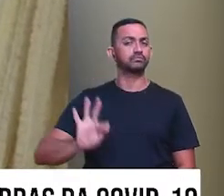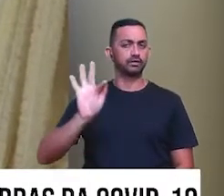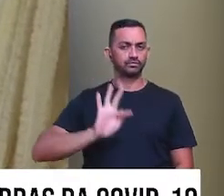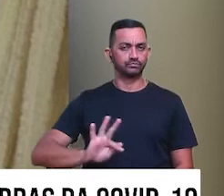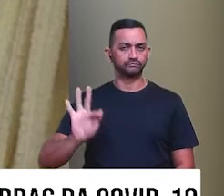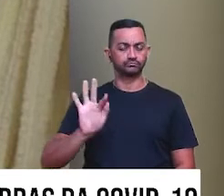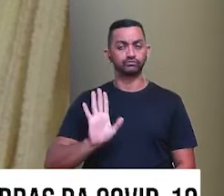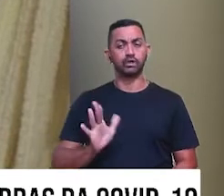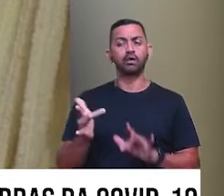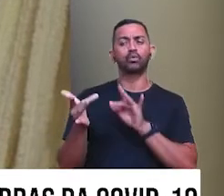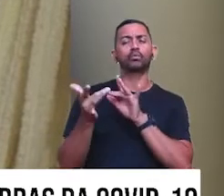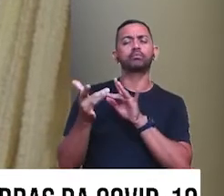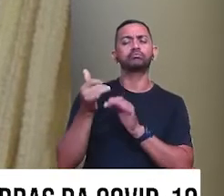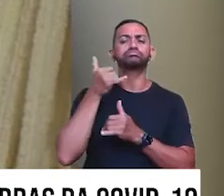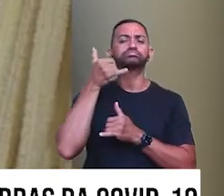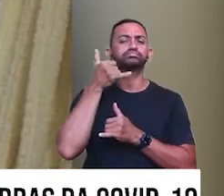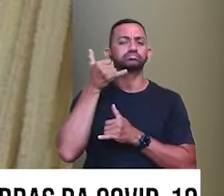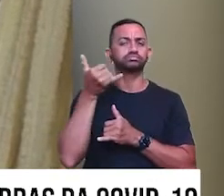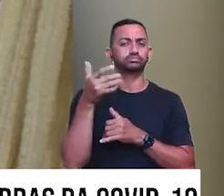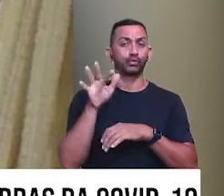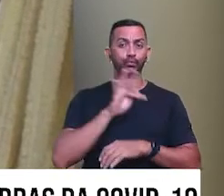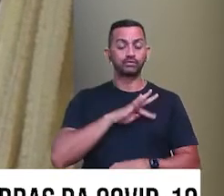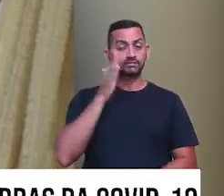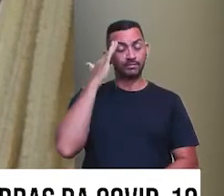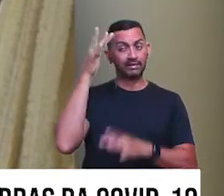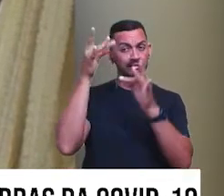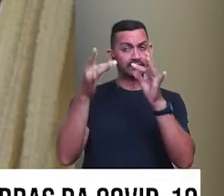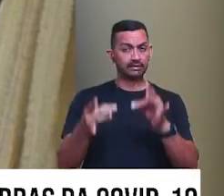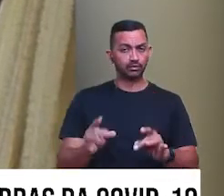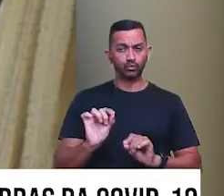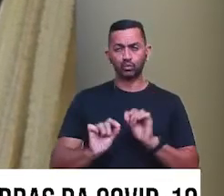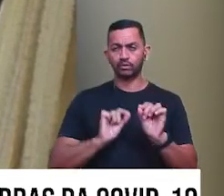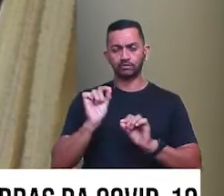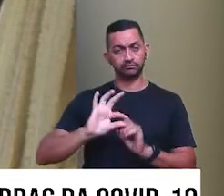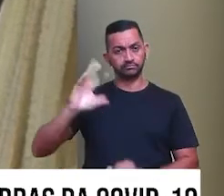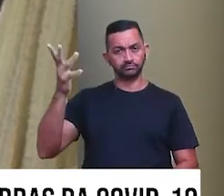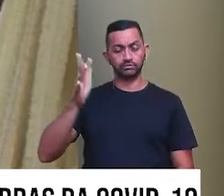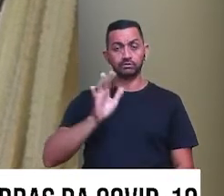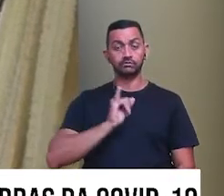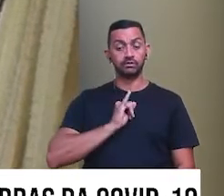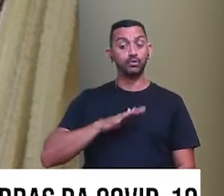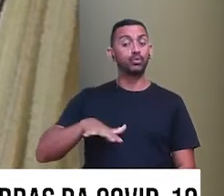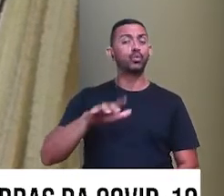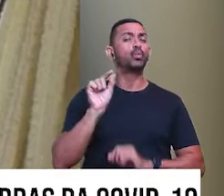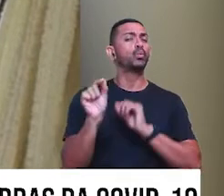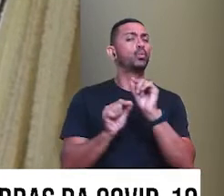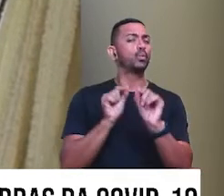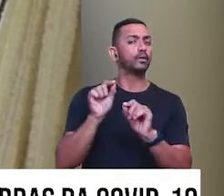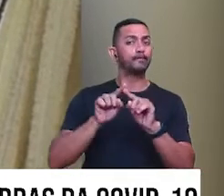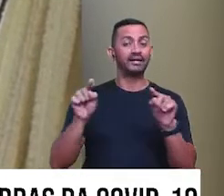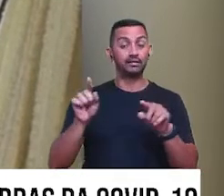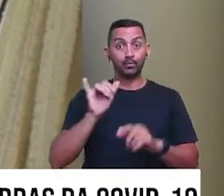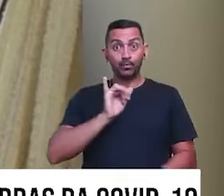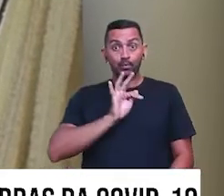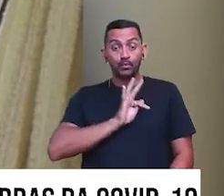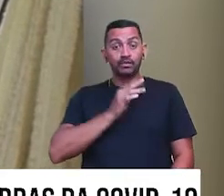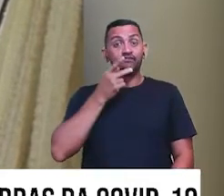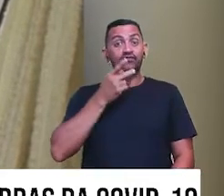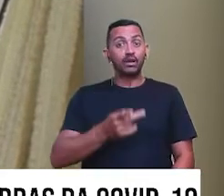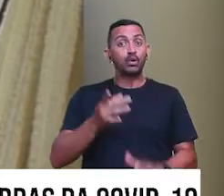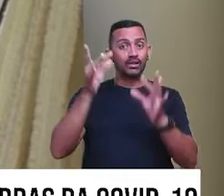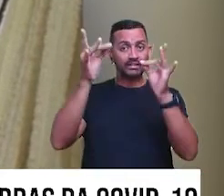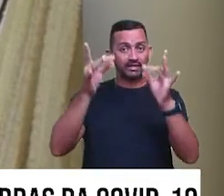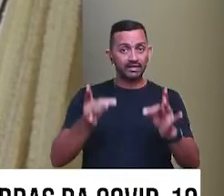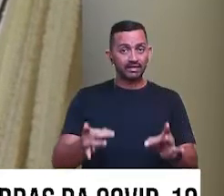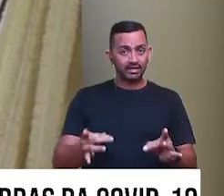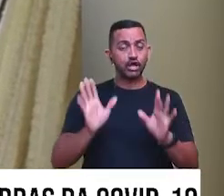pela Polícia Federal. Nós entramos em contato com a polícia para saber mais detalhes a respeito da cidade de Imperatriz, mas a polícia informou que